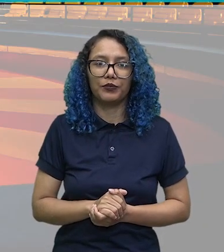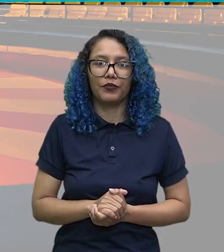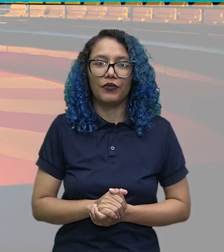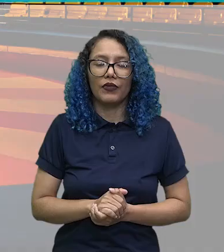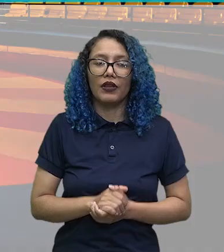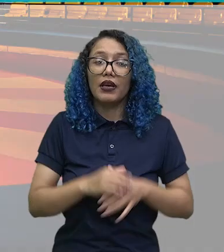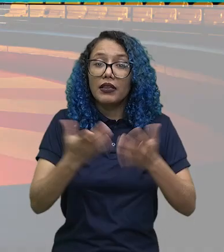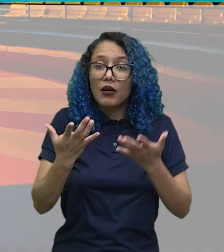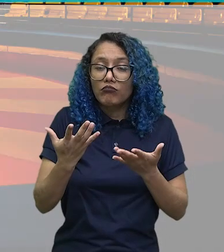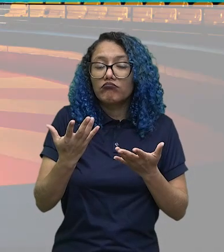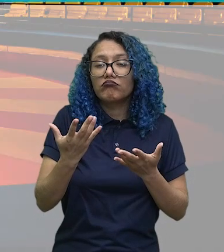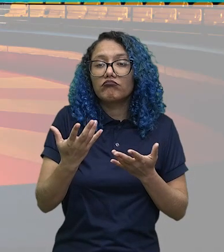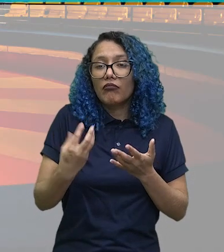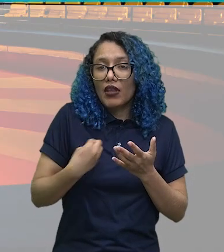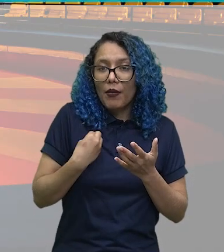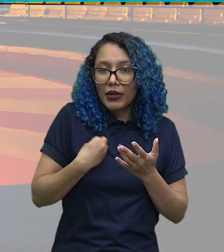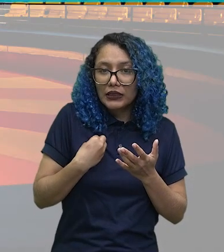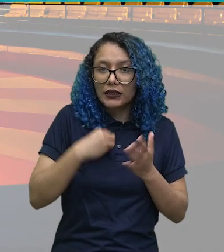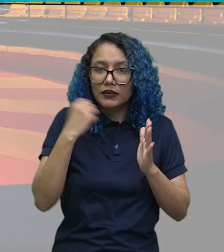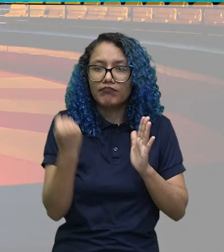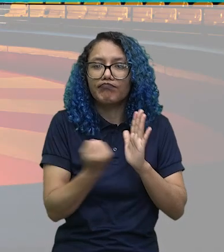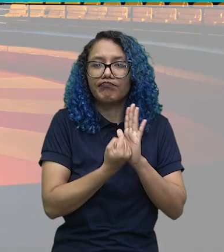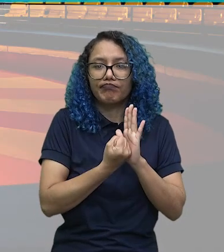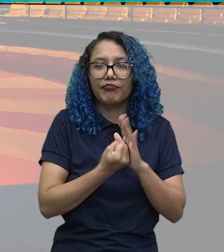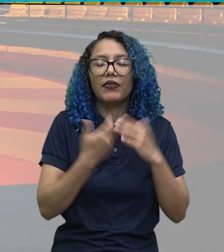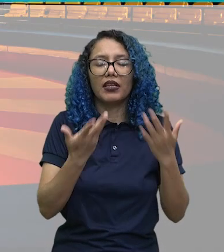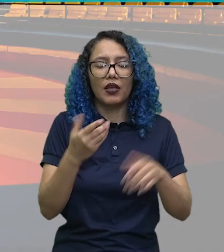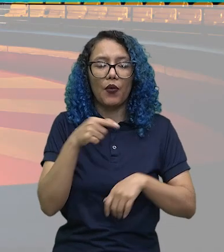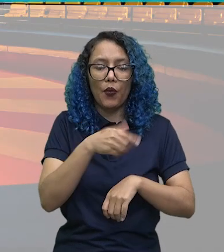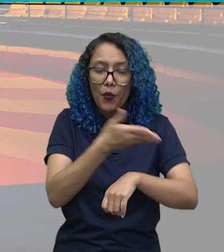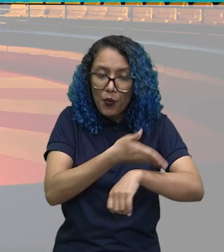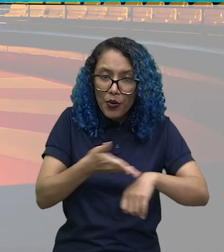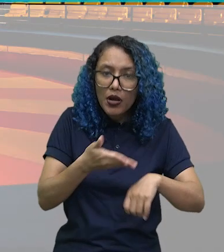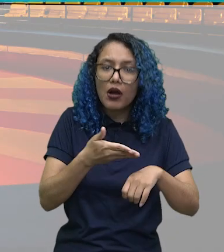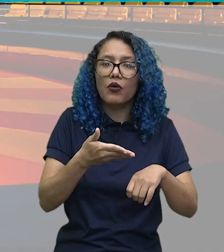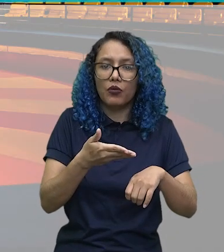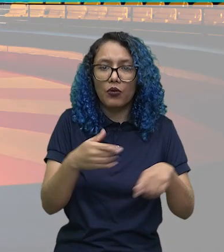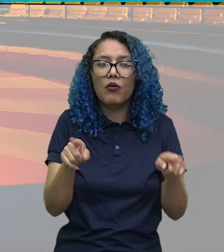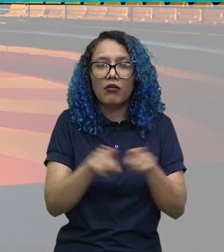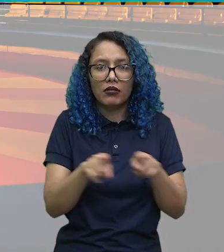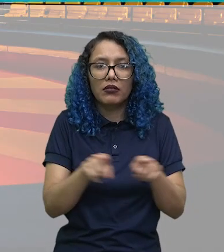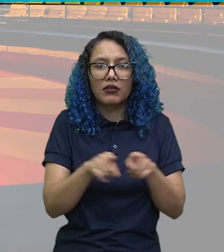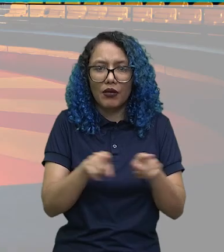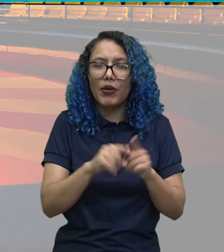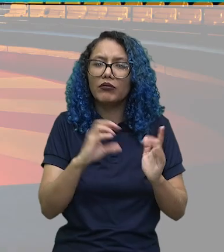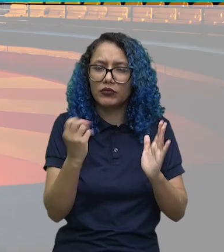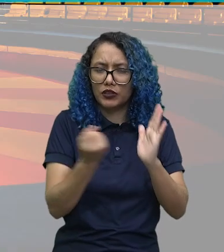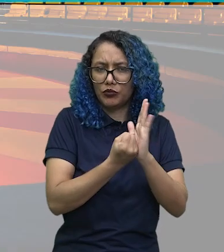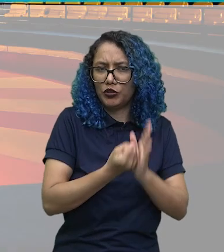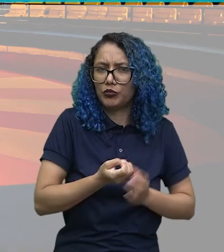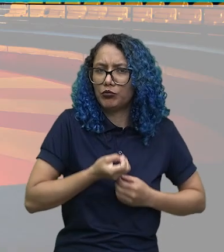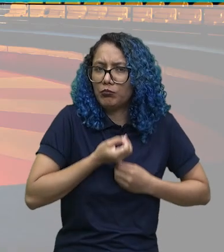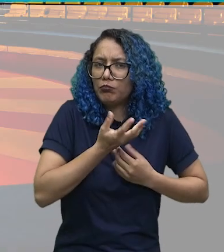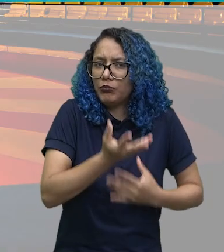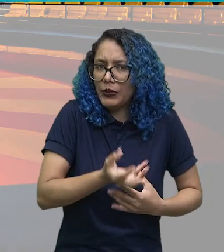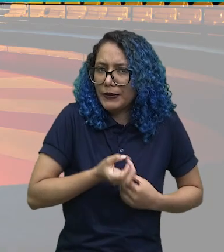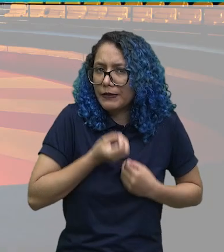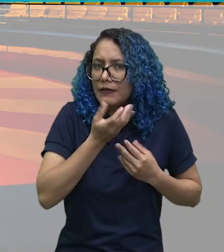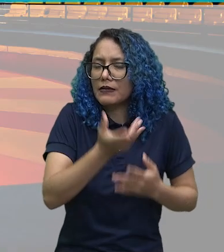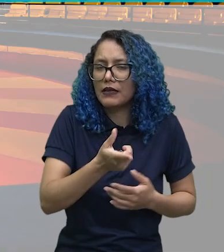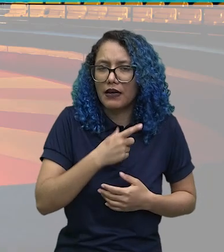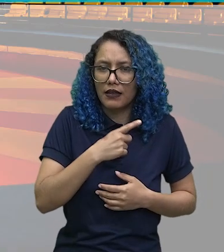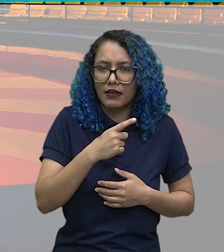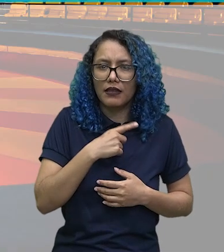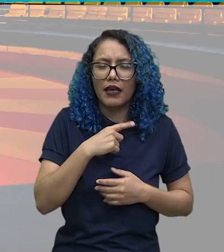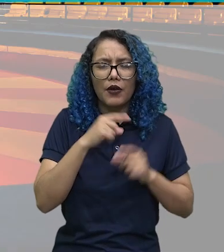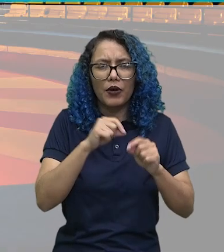Presença simbólica. Mais do que uma função cômica, o Clau branco também carrega um simbolismo poético.